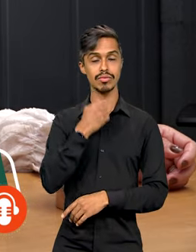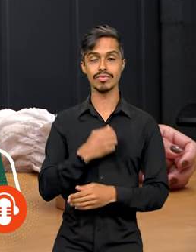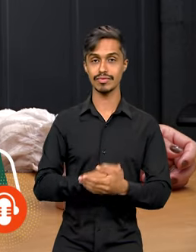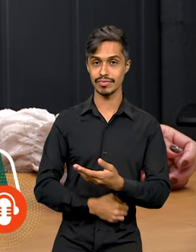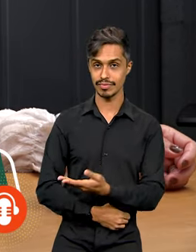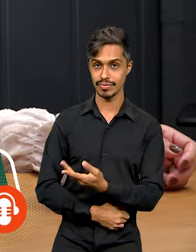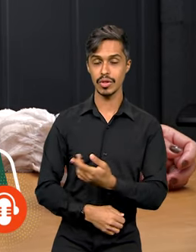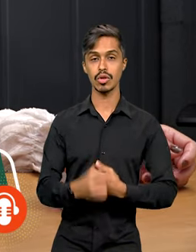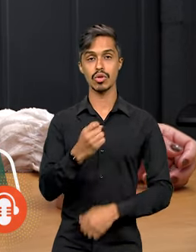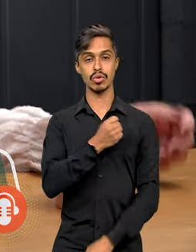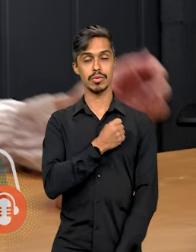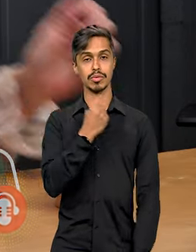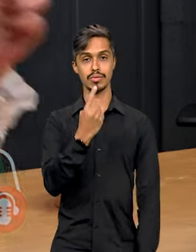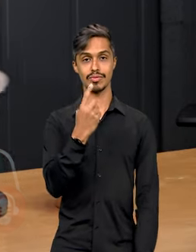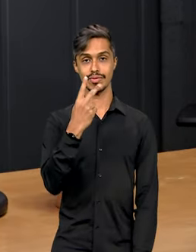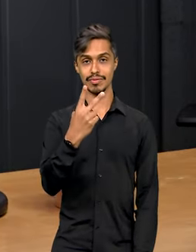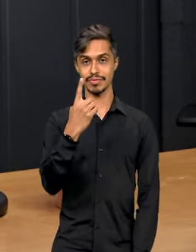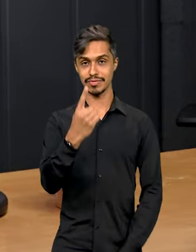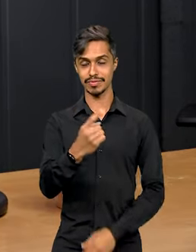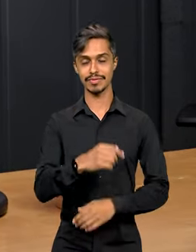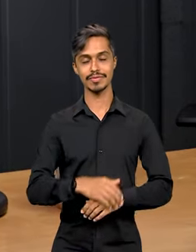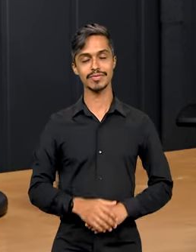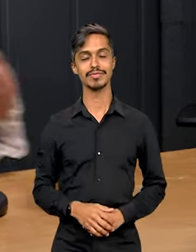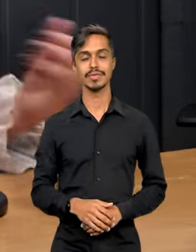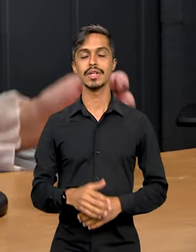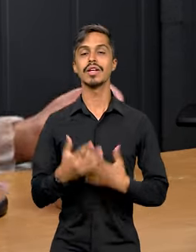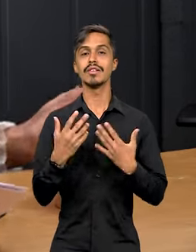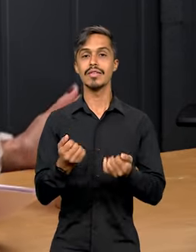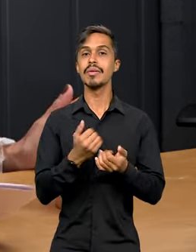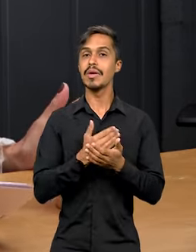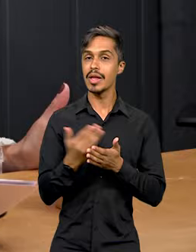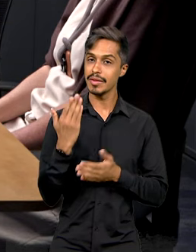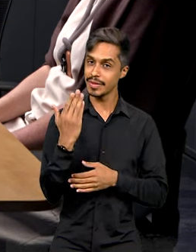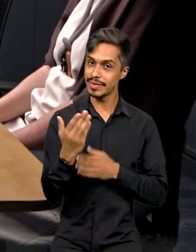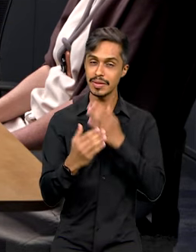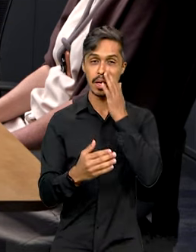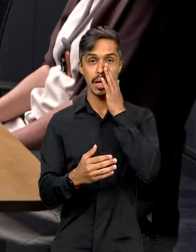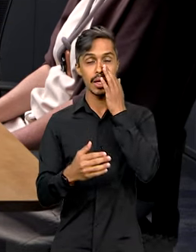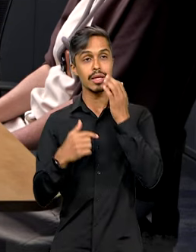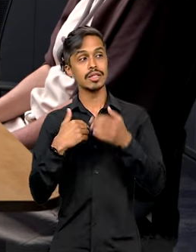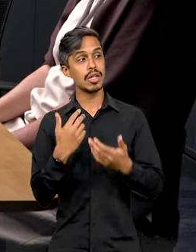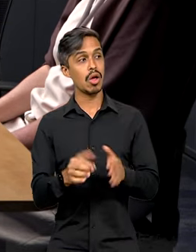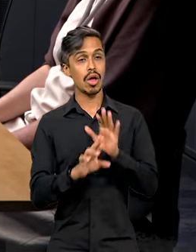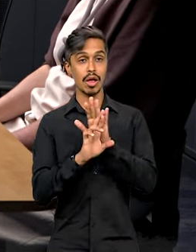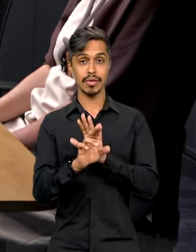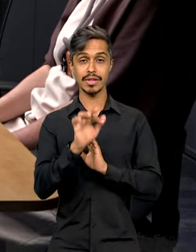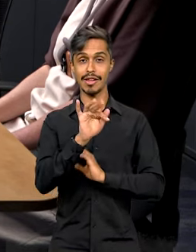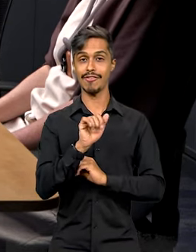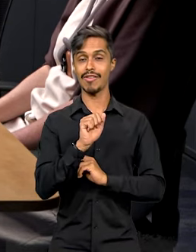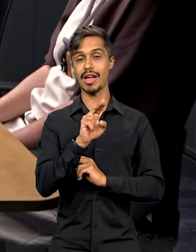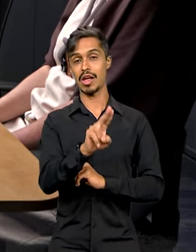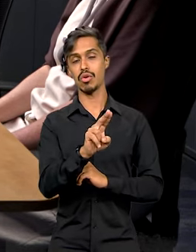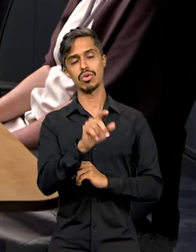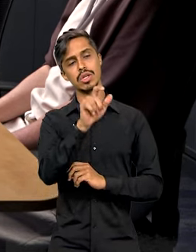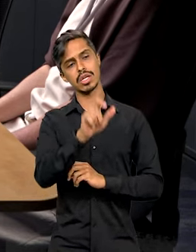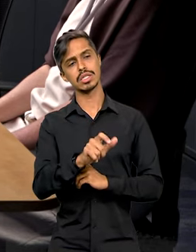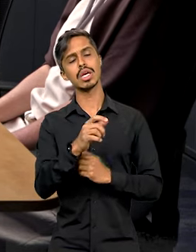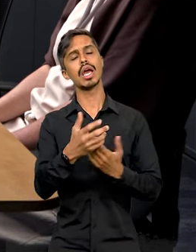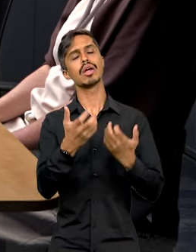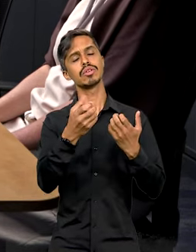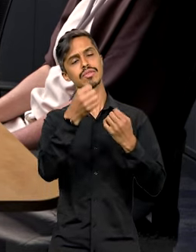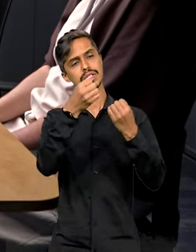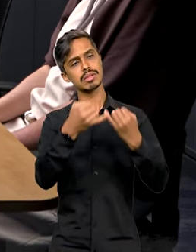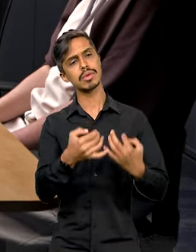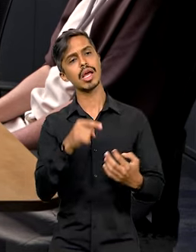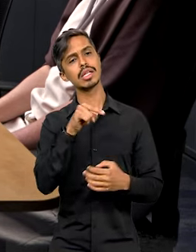número 121 jos mesa vamos começar contigo enquanto representante da F né Eu queria que o